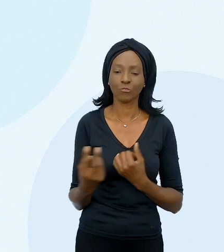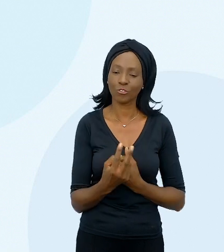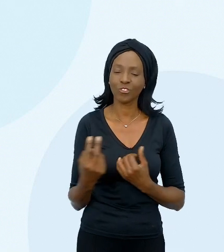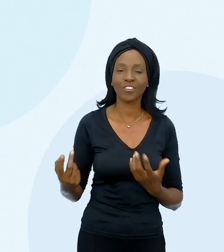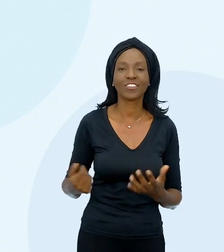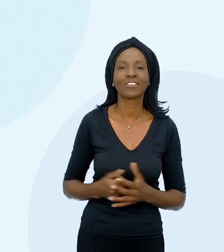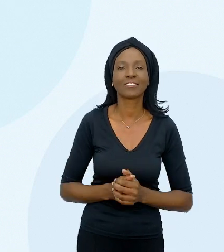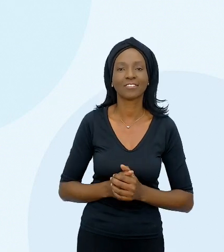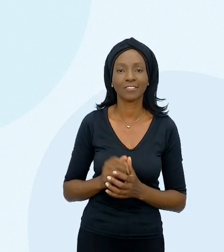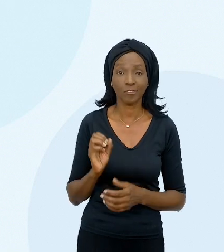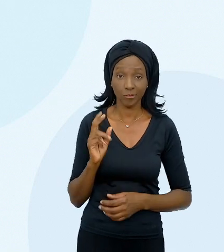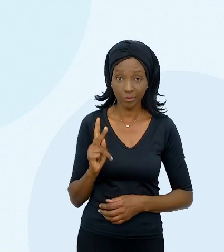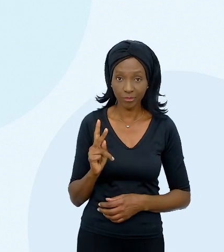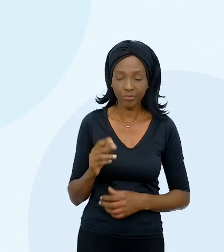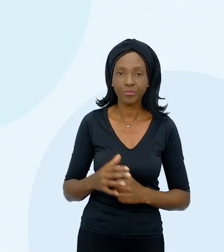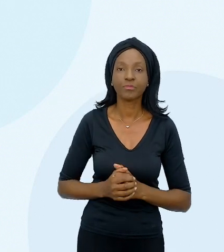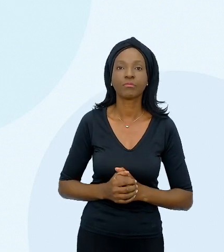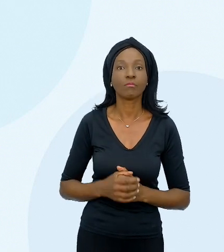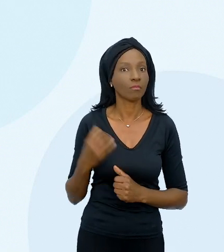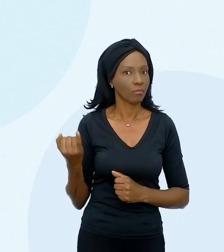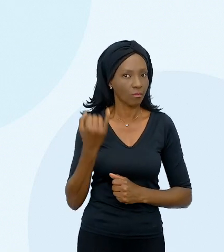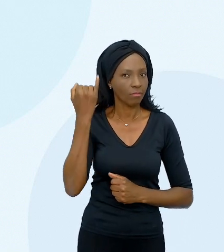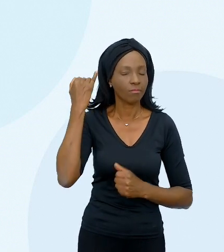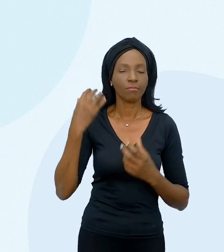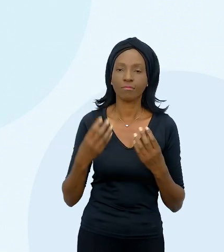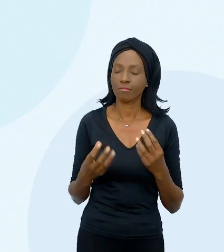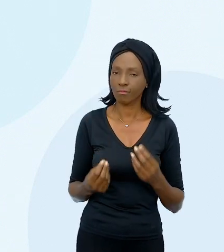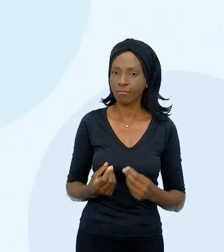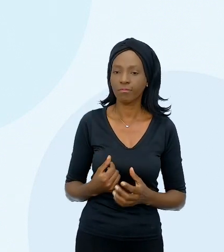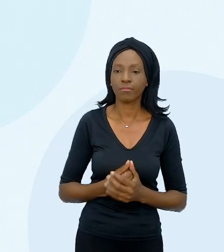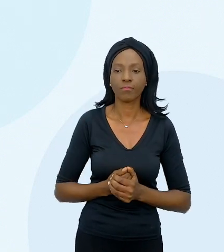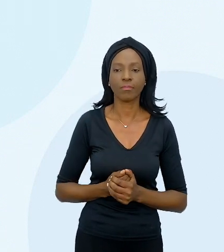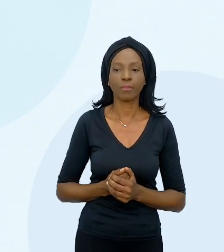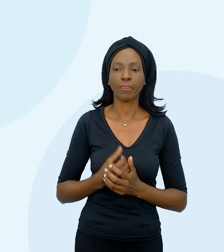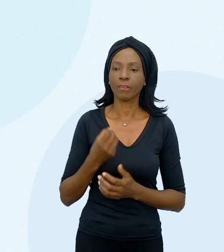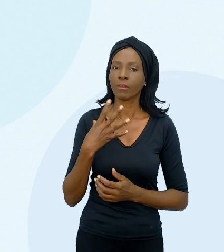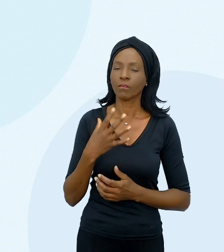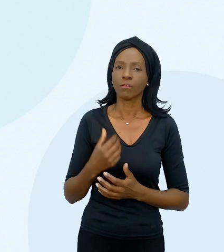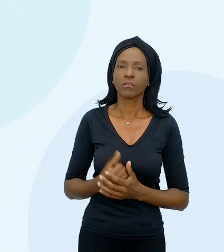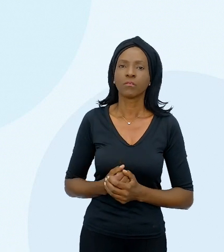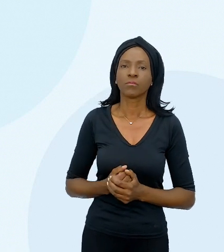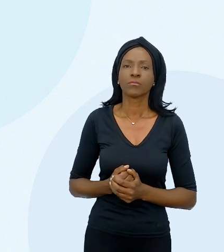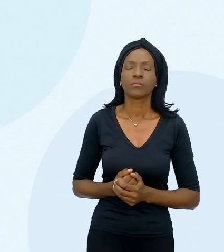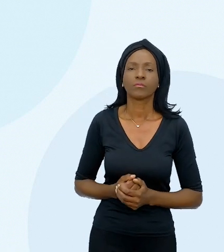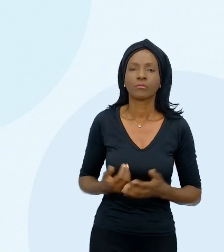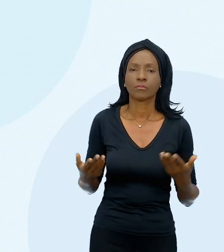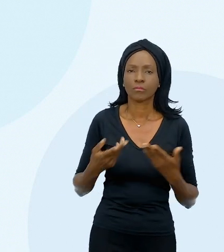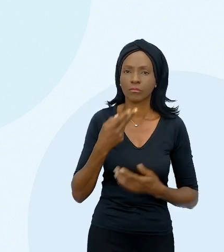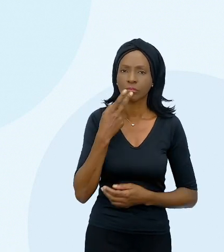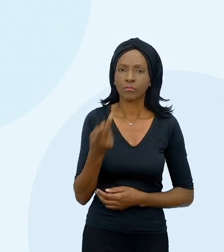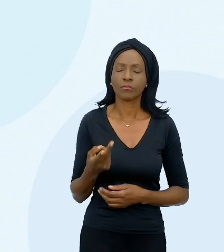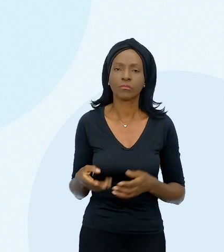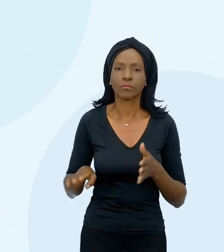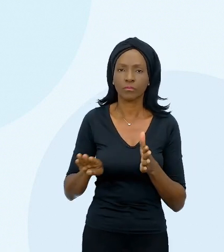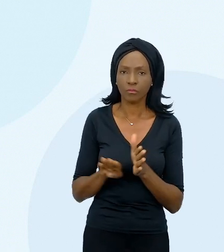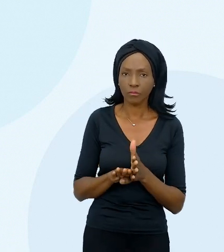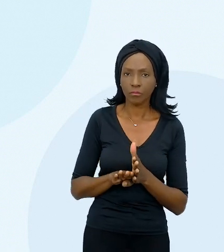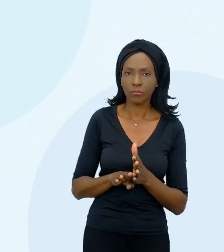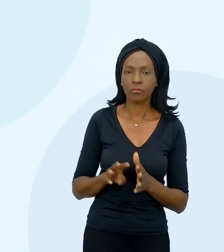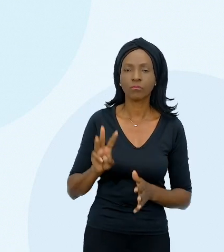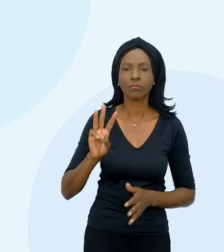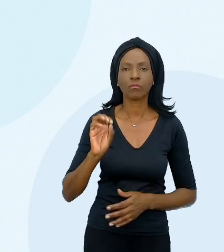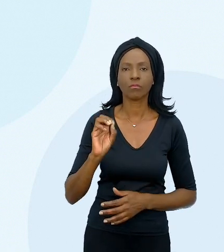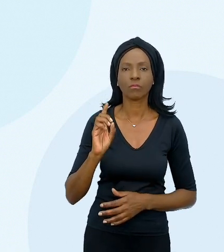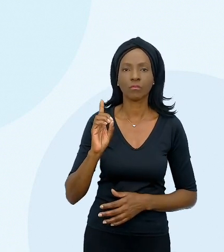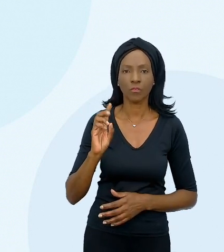Ok? Então, esse é um ponto aí bem interessante. Bom, e aí, então, vamos falar dessa metodologia Word